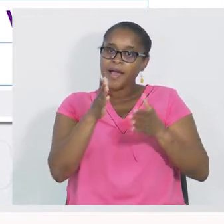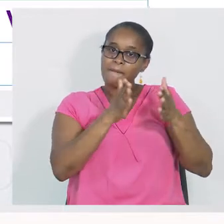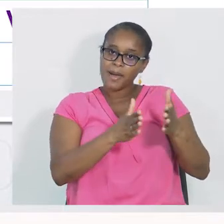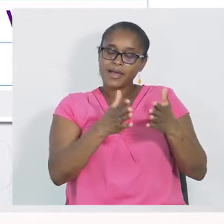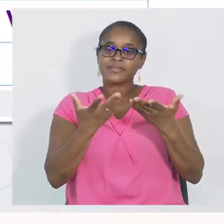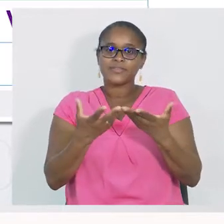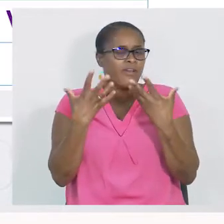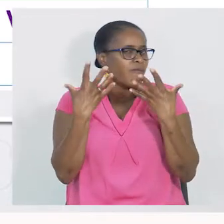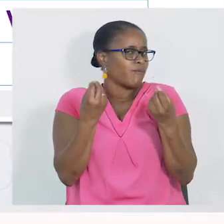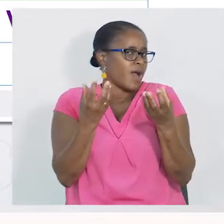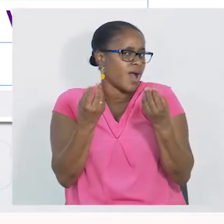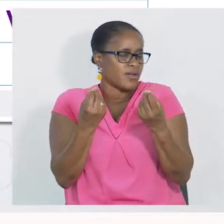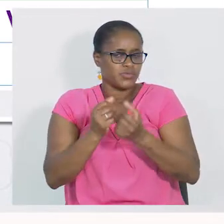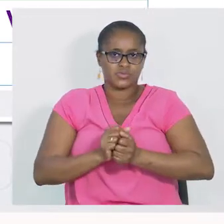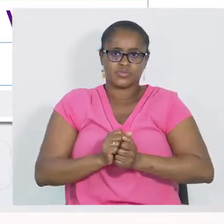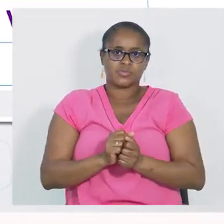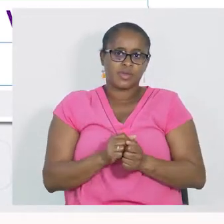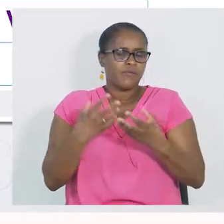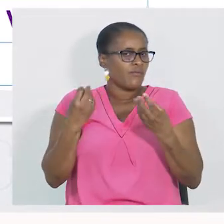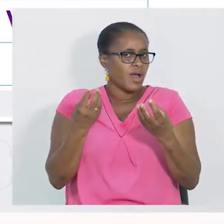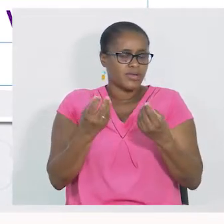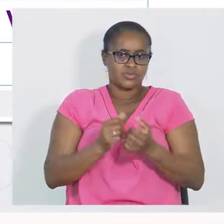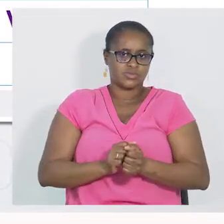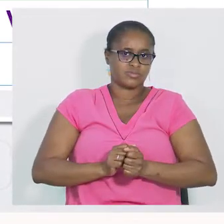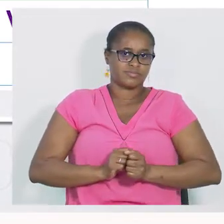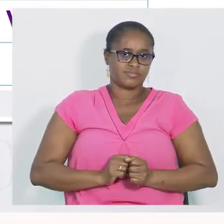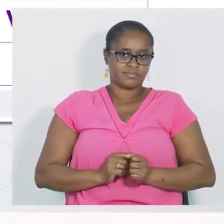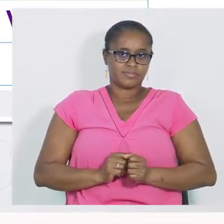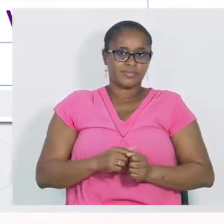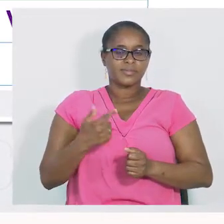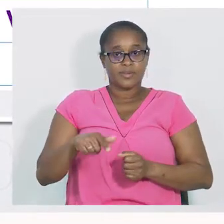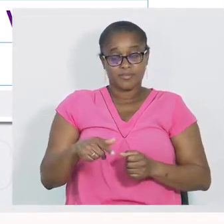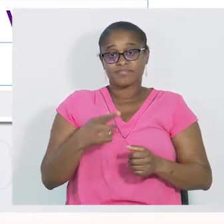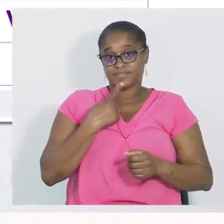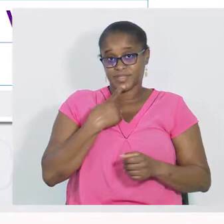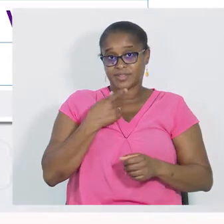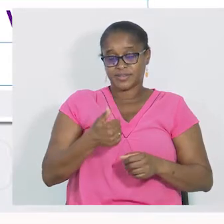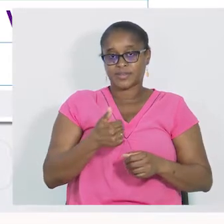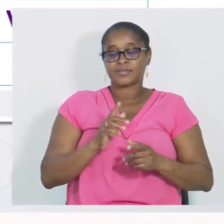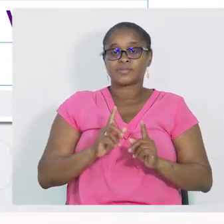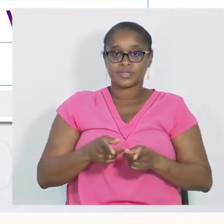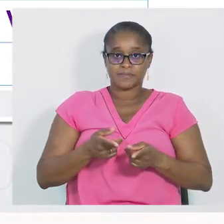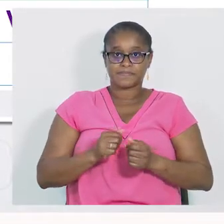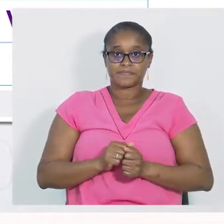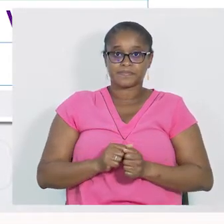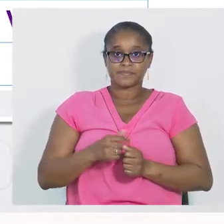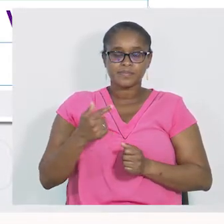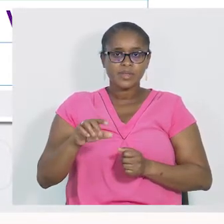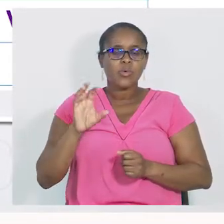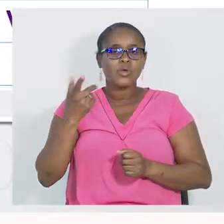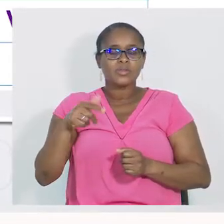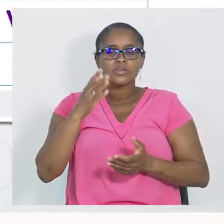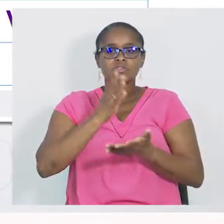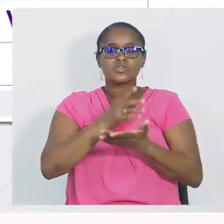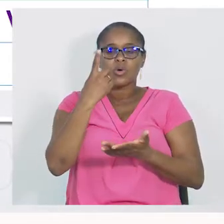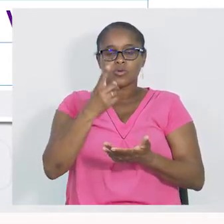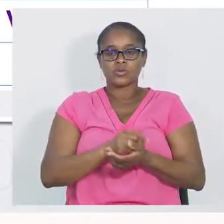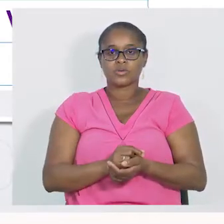ou de um ser referido, que eu acabei de dizer. Vem antes do nome, concordando com o mesmo